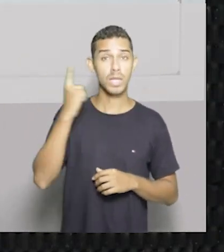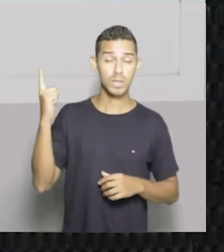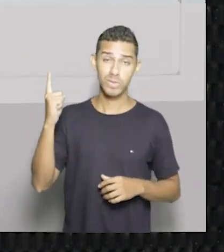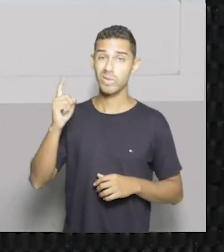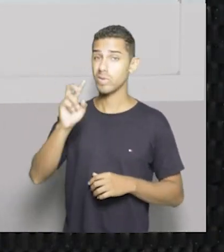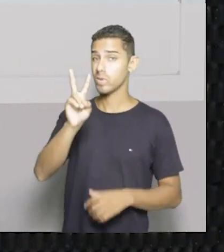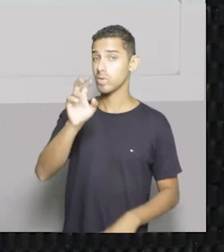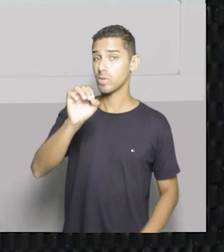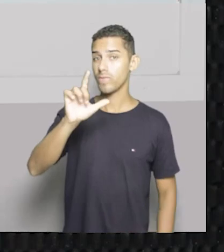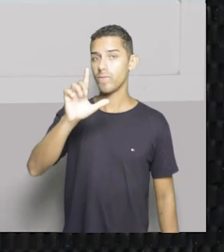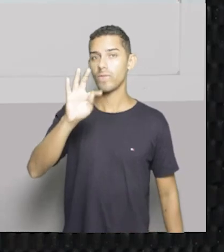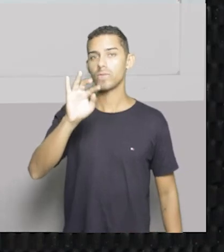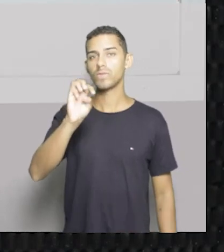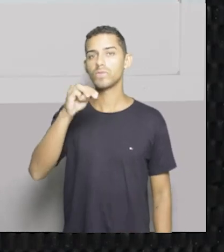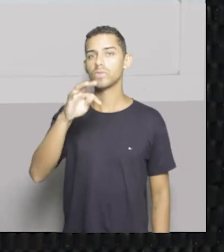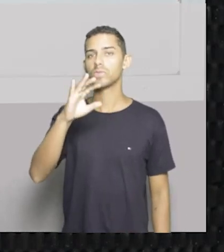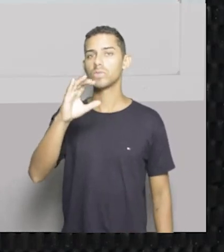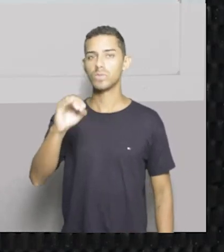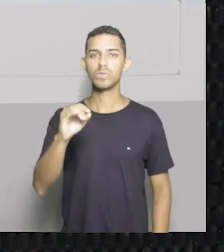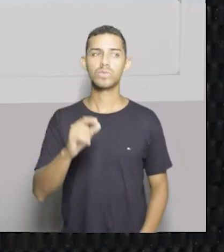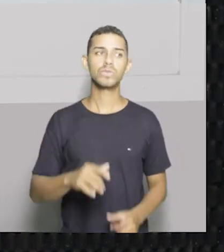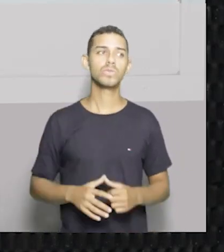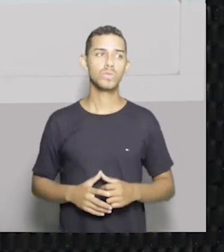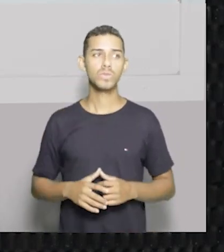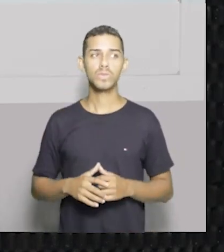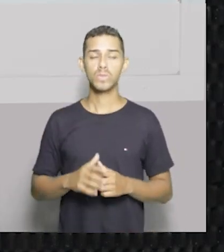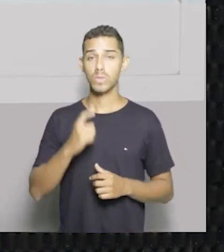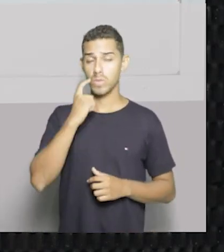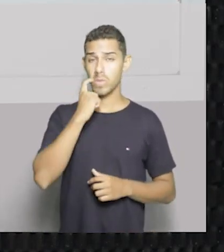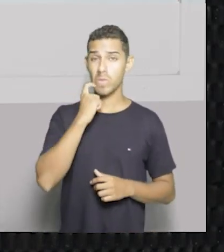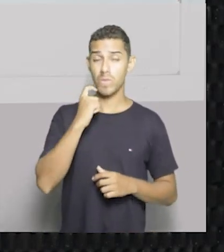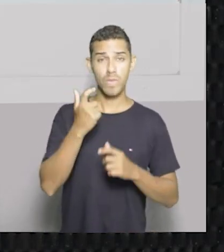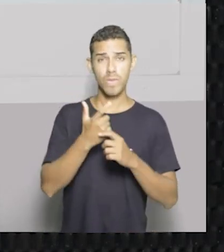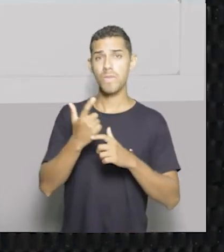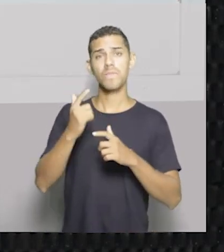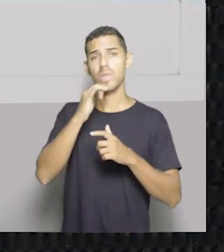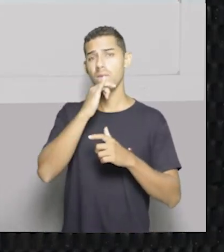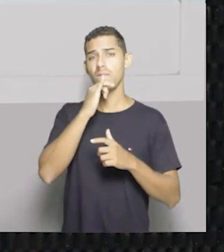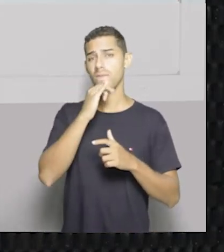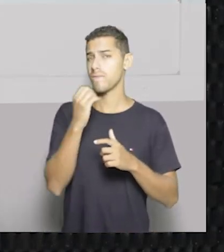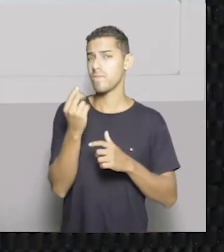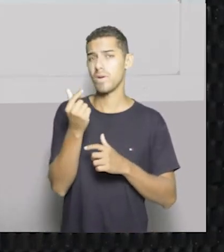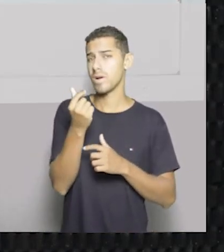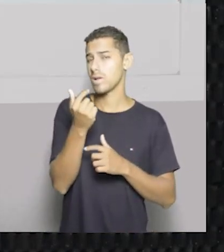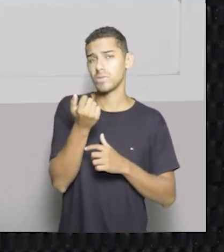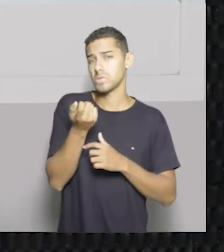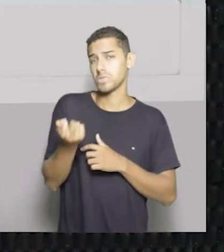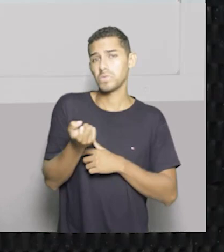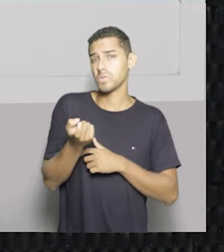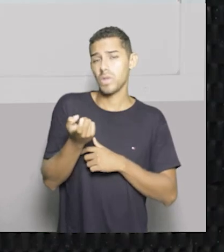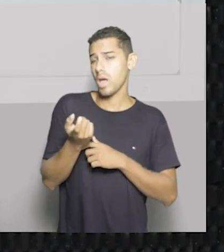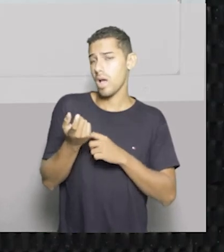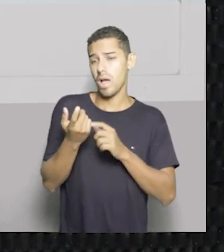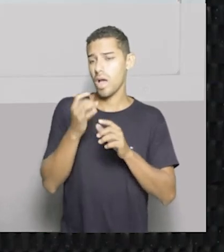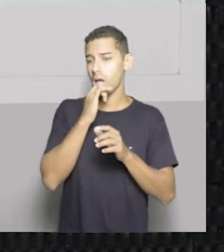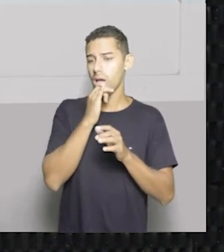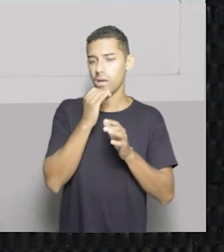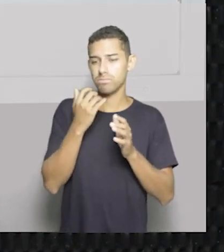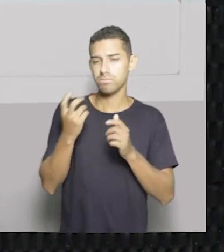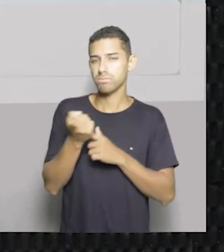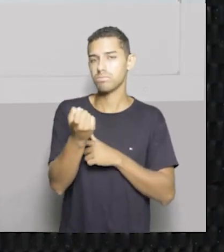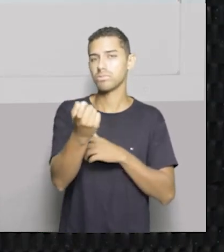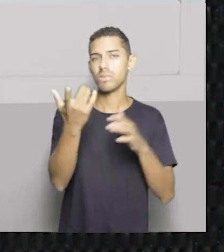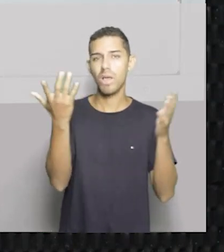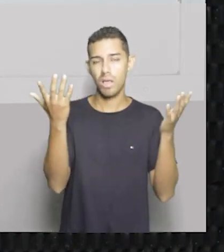do voltímetro, ela tende a valores muito grandes, que a gente bota aí, ó, tende a infinito, que